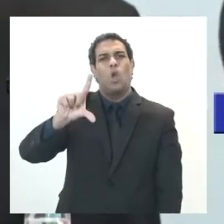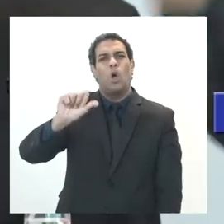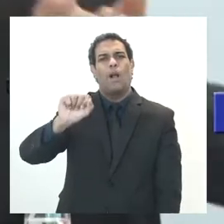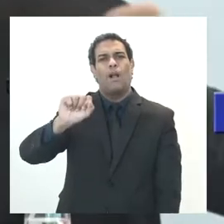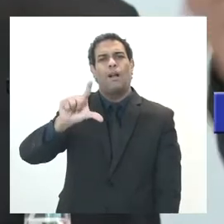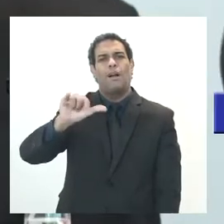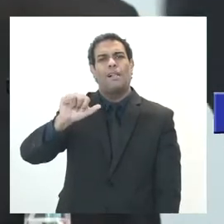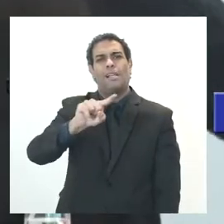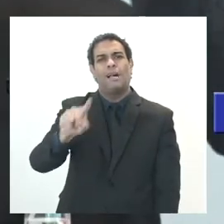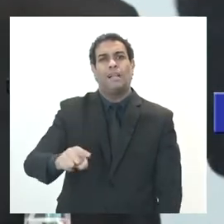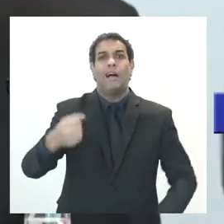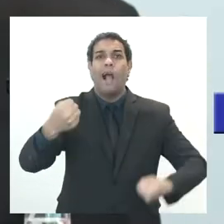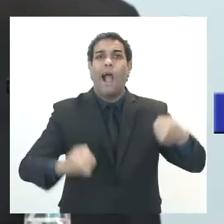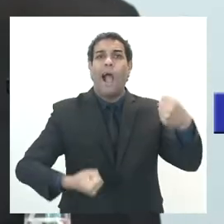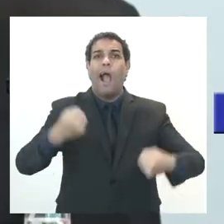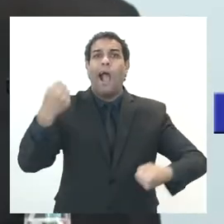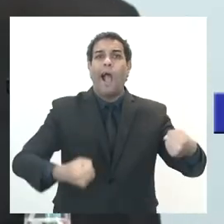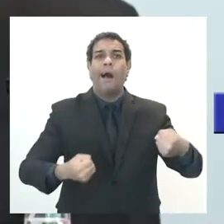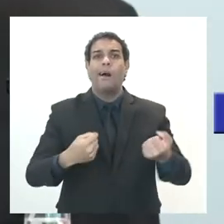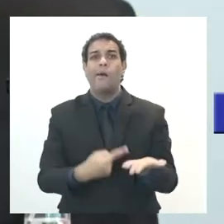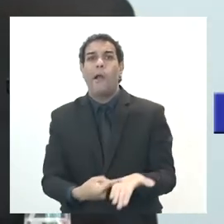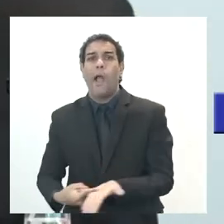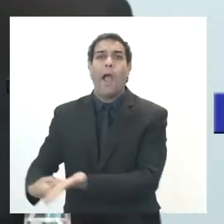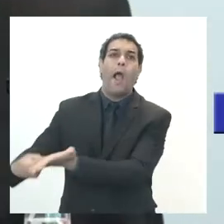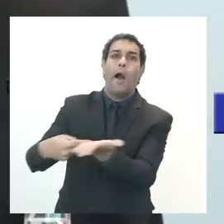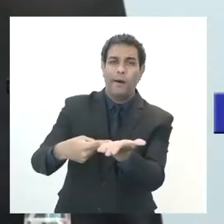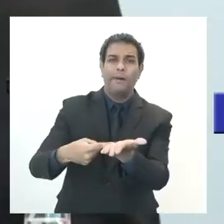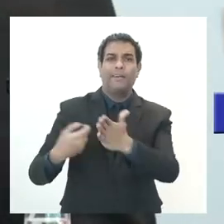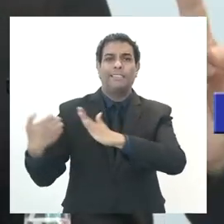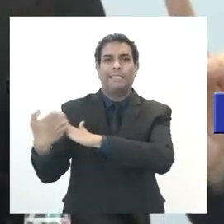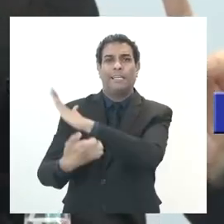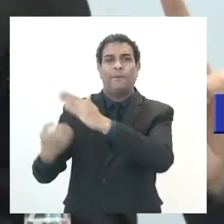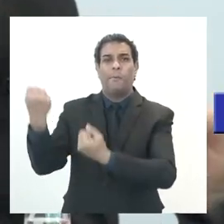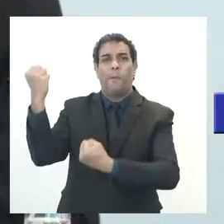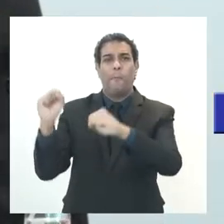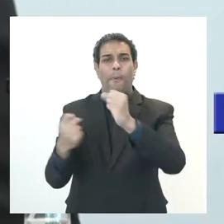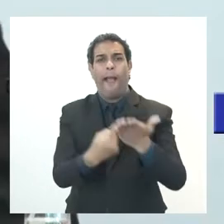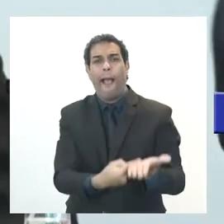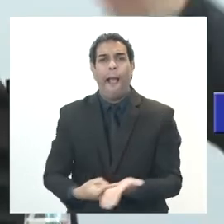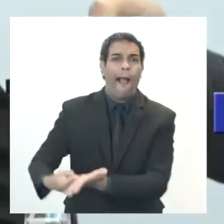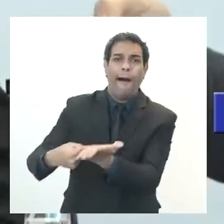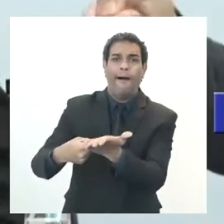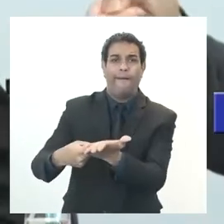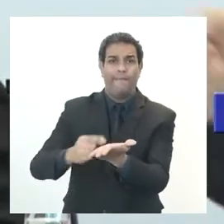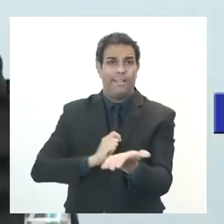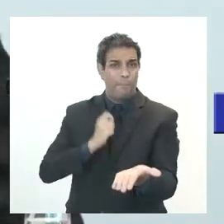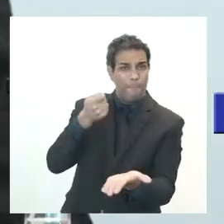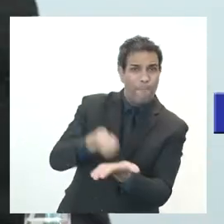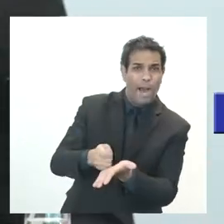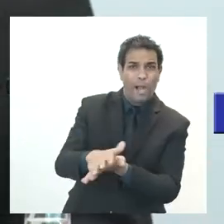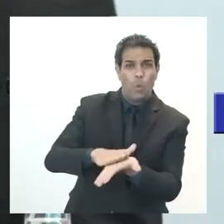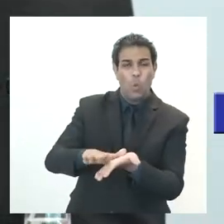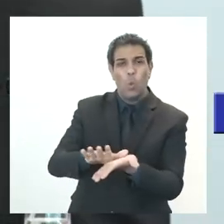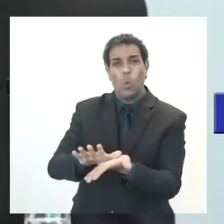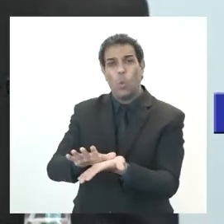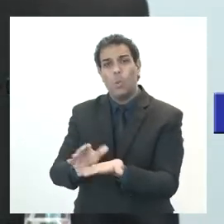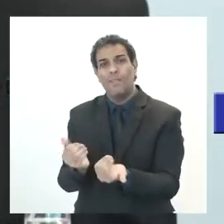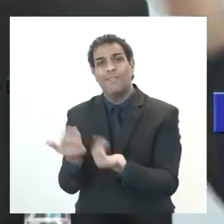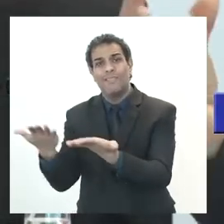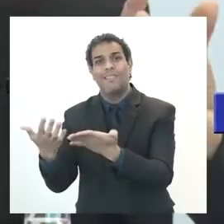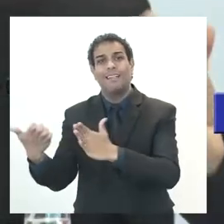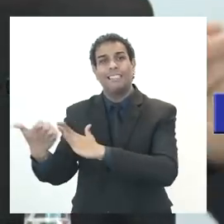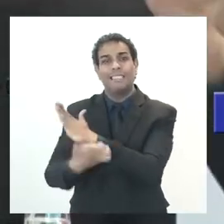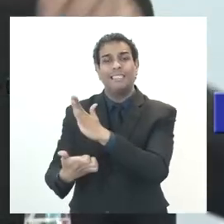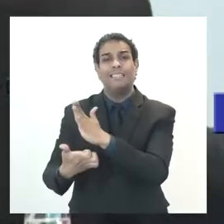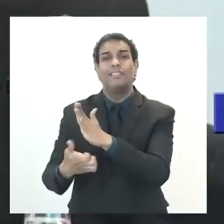pega carros em consignação com as montadoras em consignação Por que não sai do bolso a